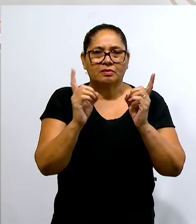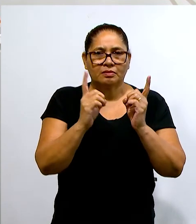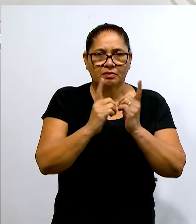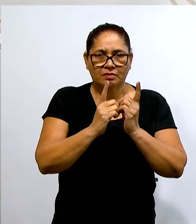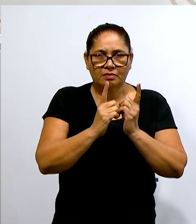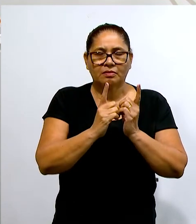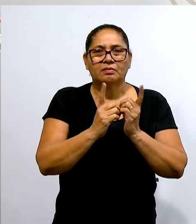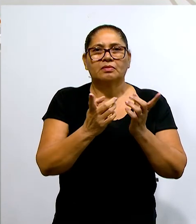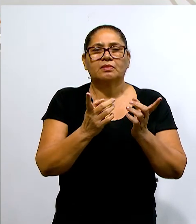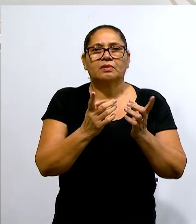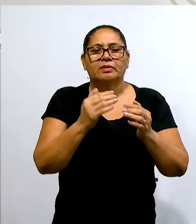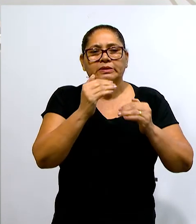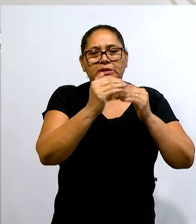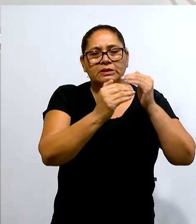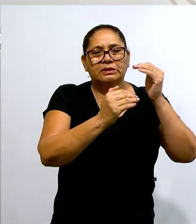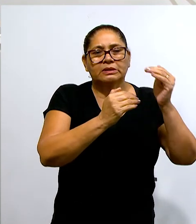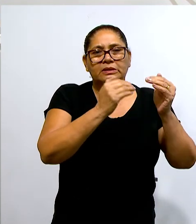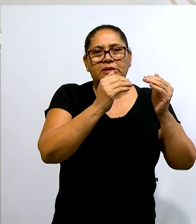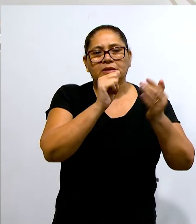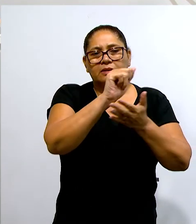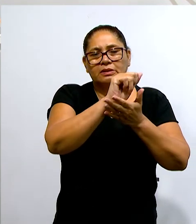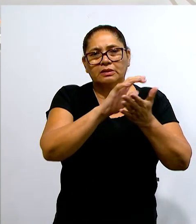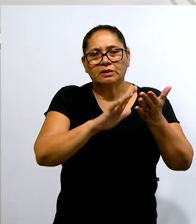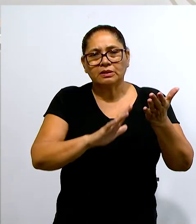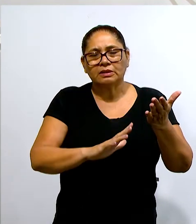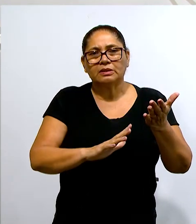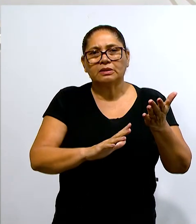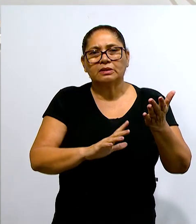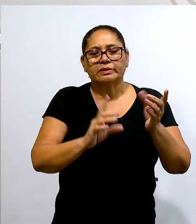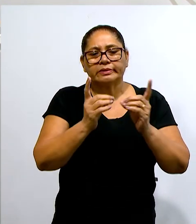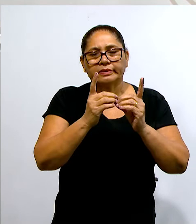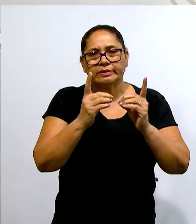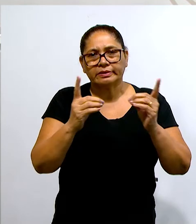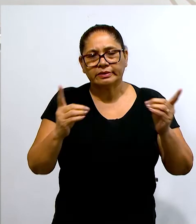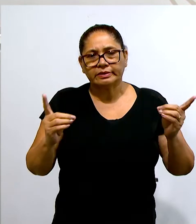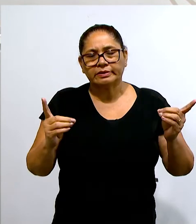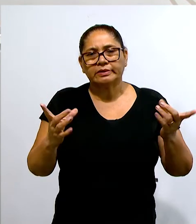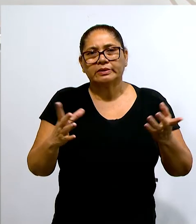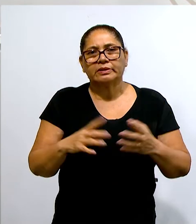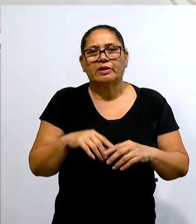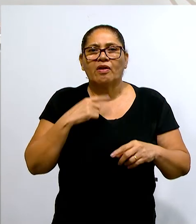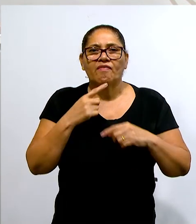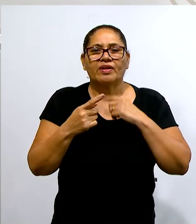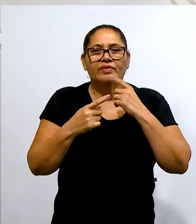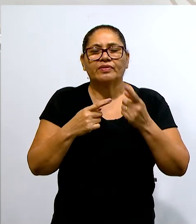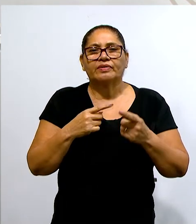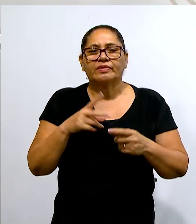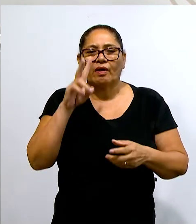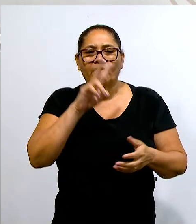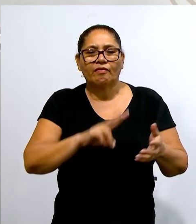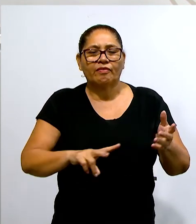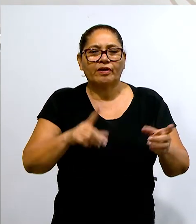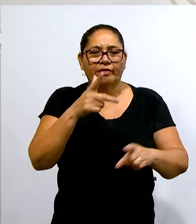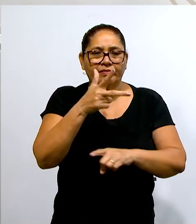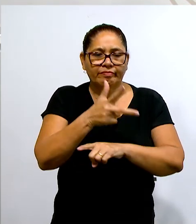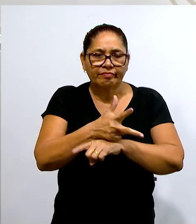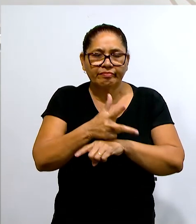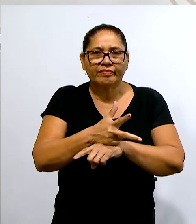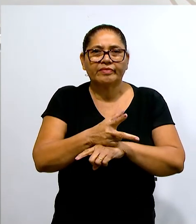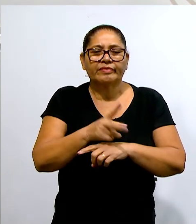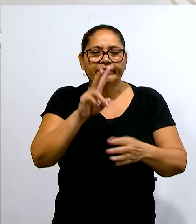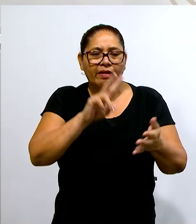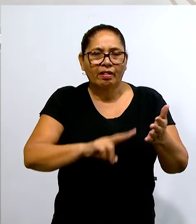que a gente possa desenvolver bastante atividade sobre sequências didáticas. E se tiver dúvida, reveja o vídeo, releia o